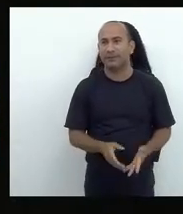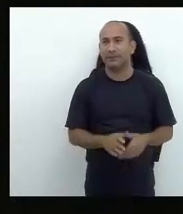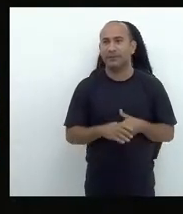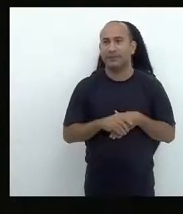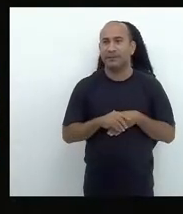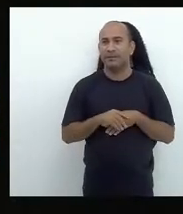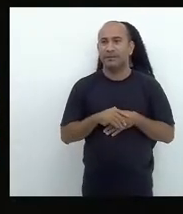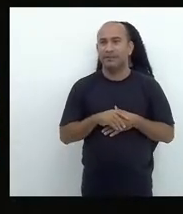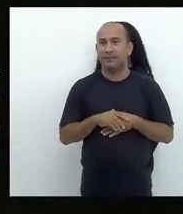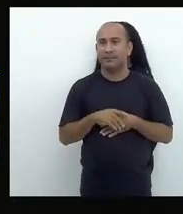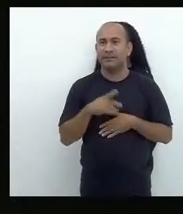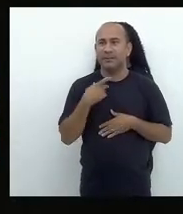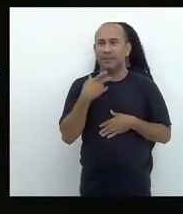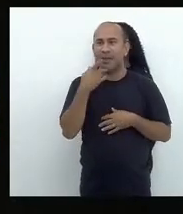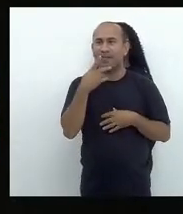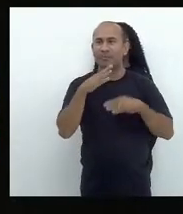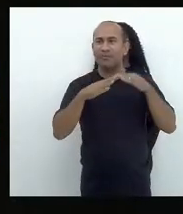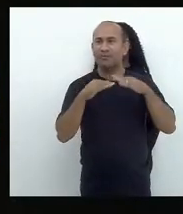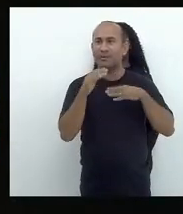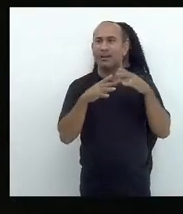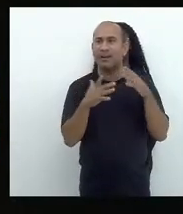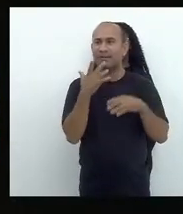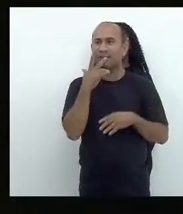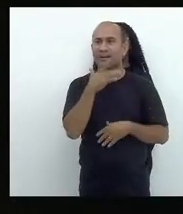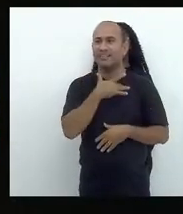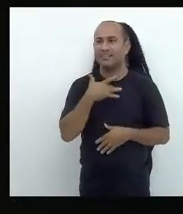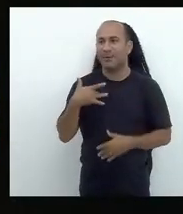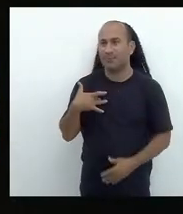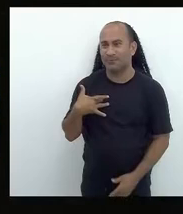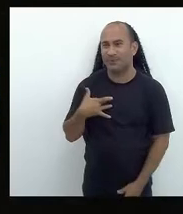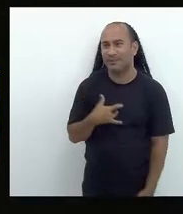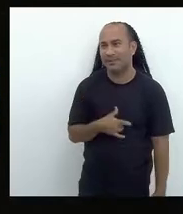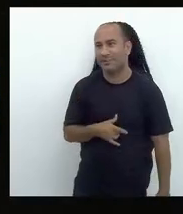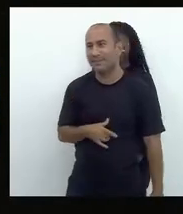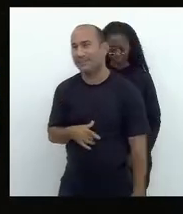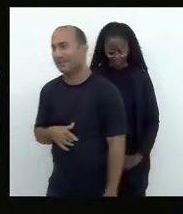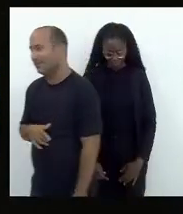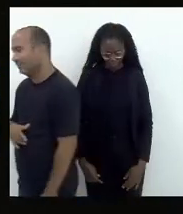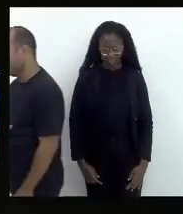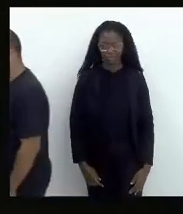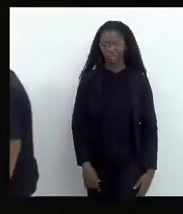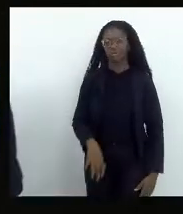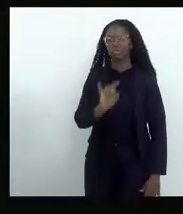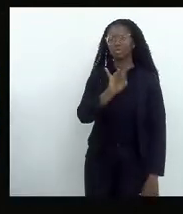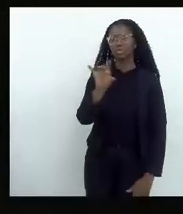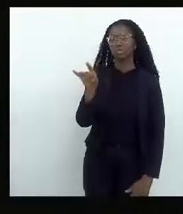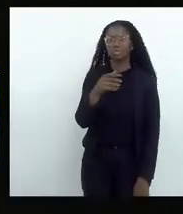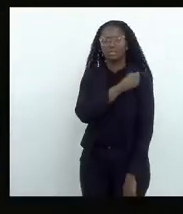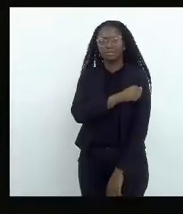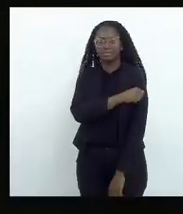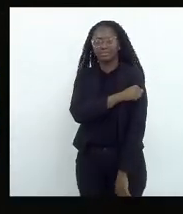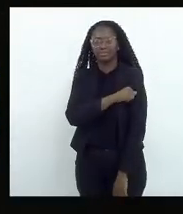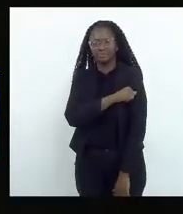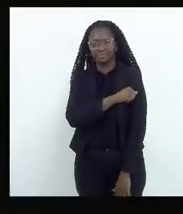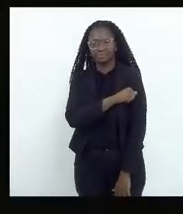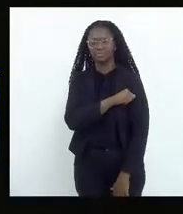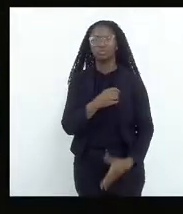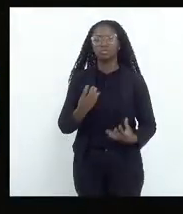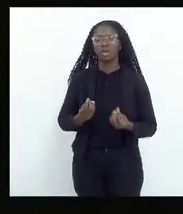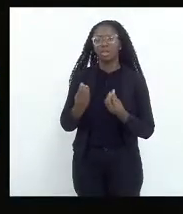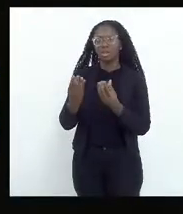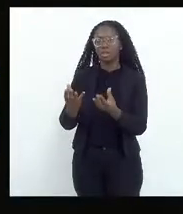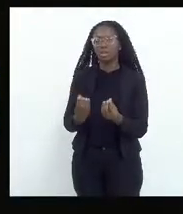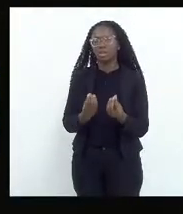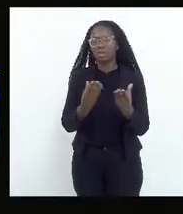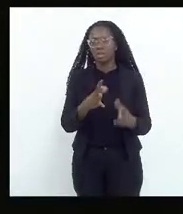cada profissional de saúde, de cada enfermeira que está ali, né, dando o seu amor,